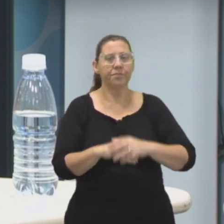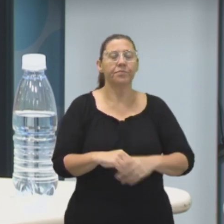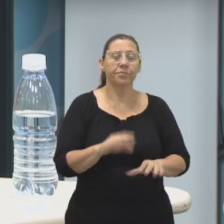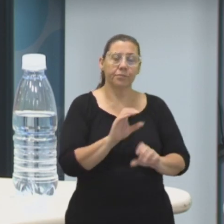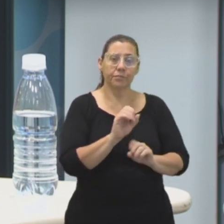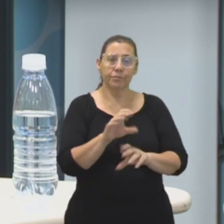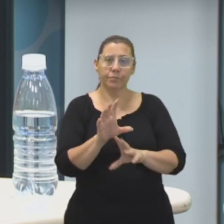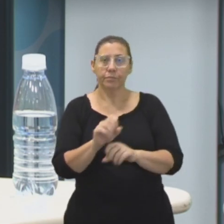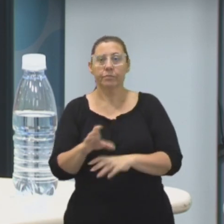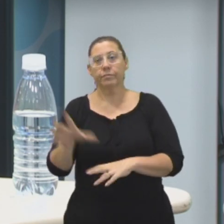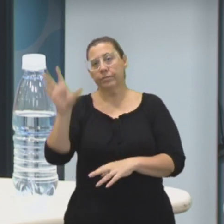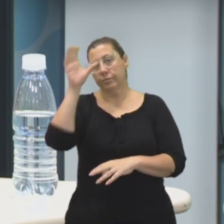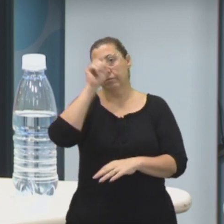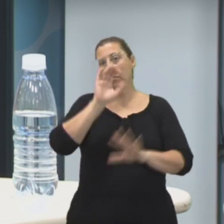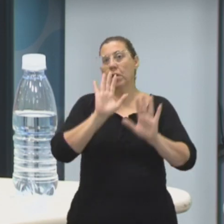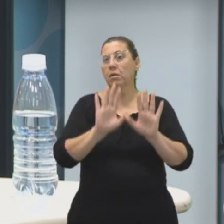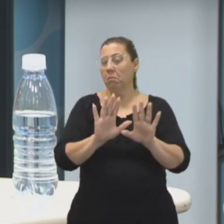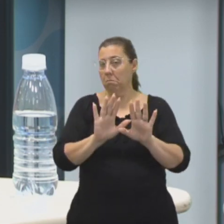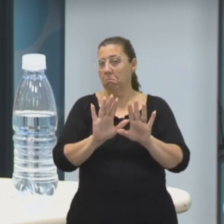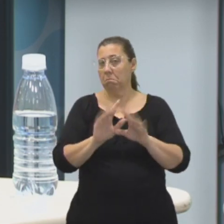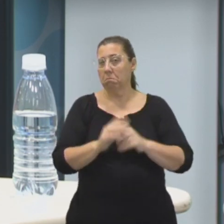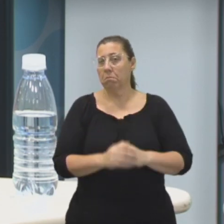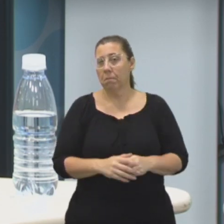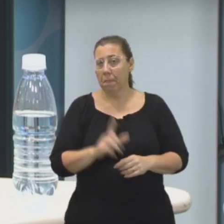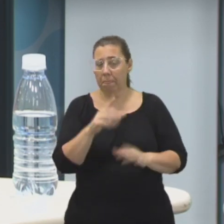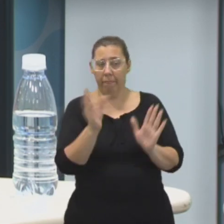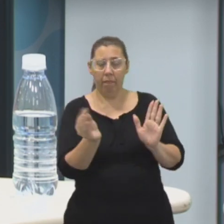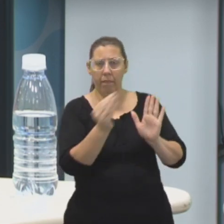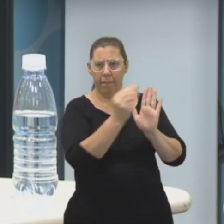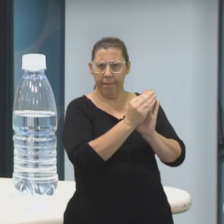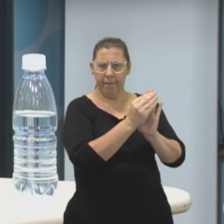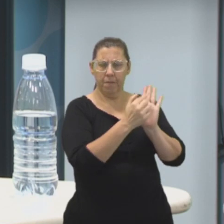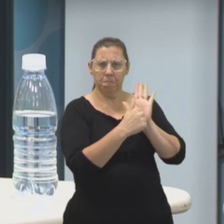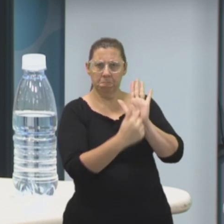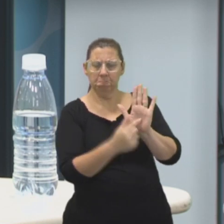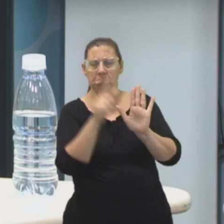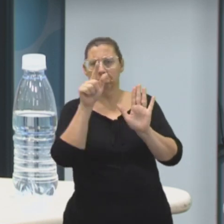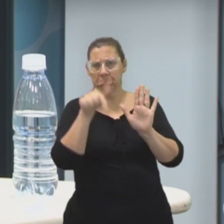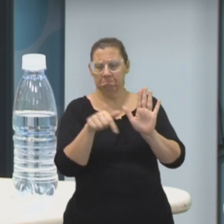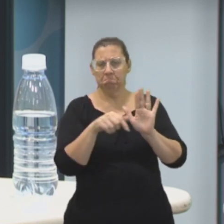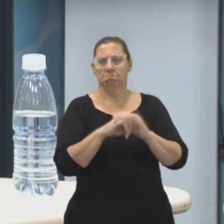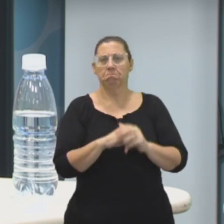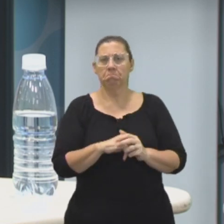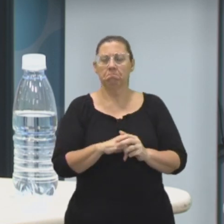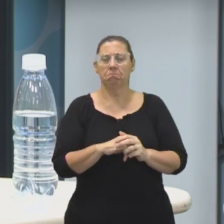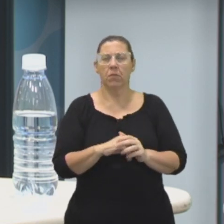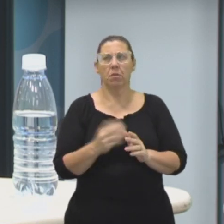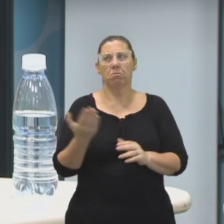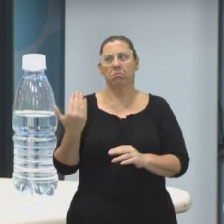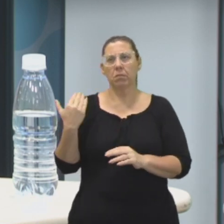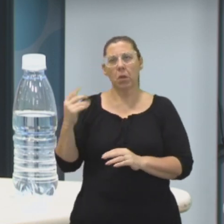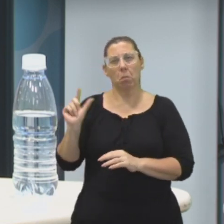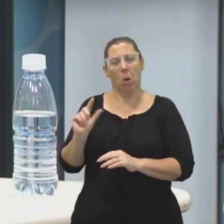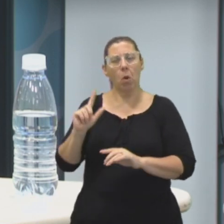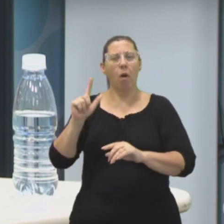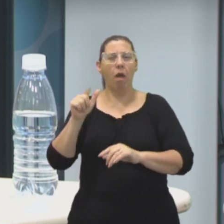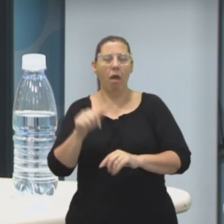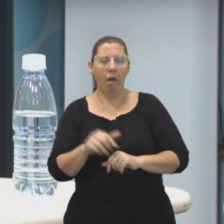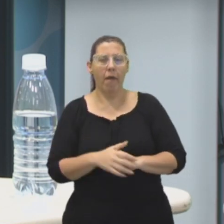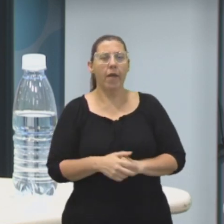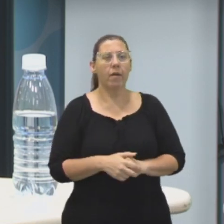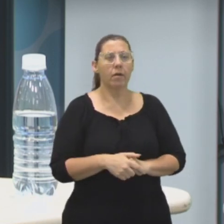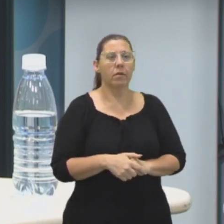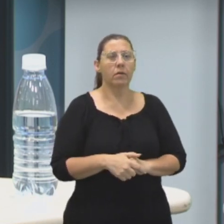ensino-aprendizagem. Mas tem um ponto que você me chamou, que você colocou um pouco mais atrás, foi justamente